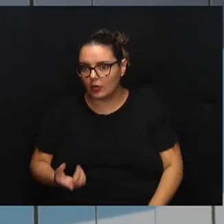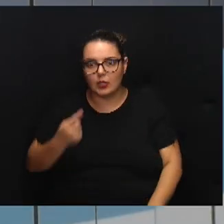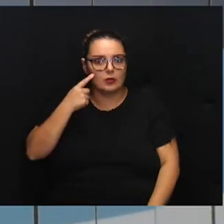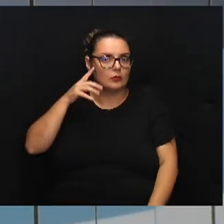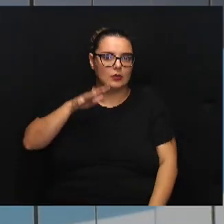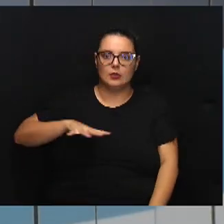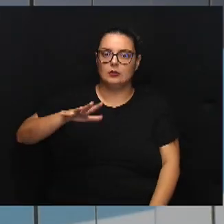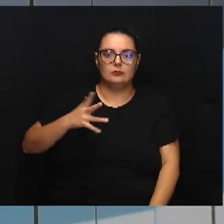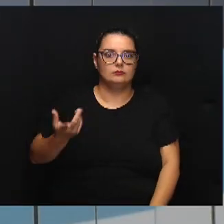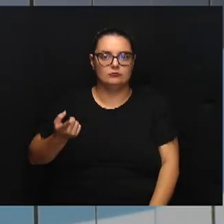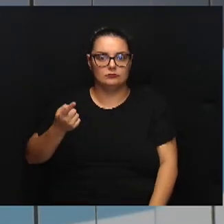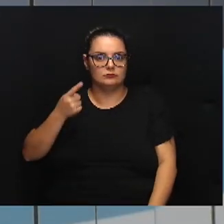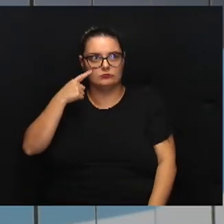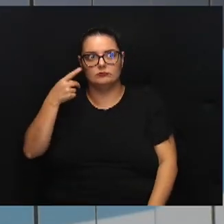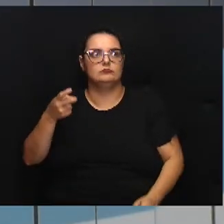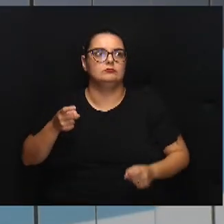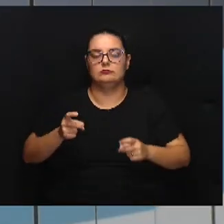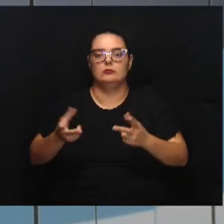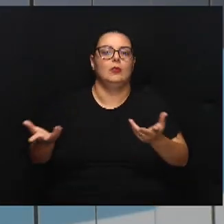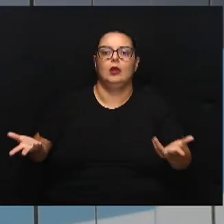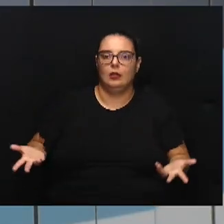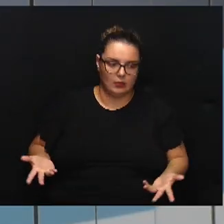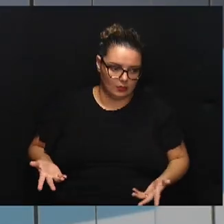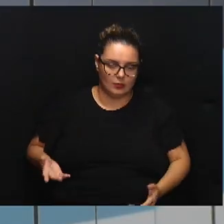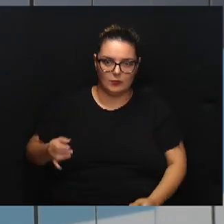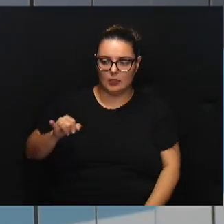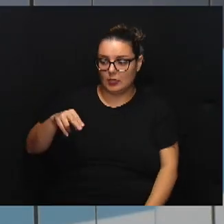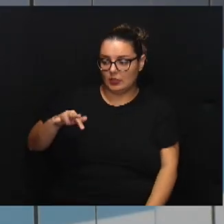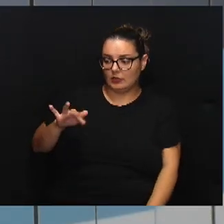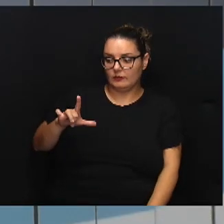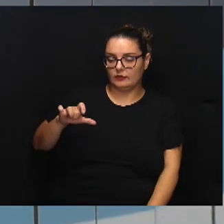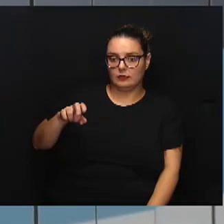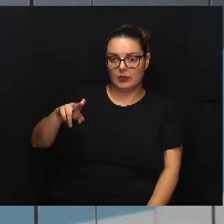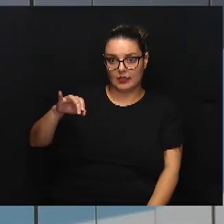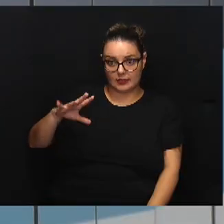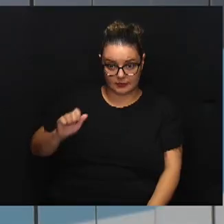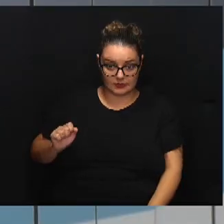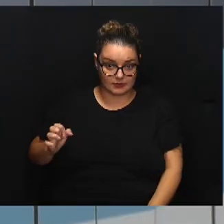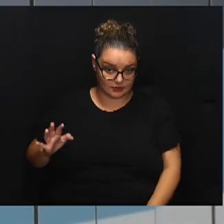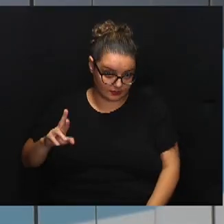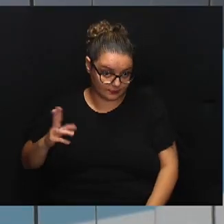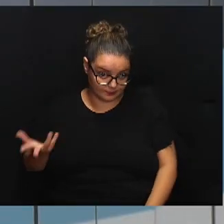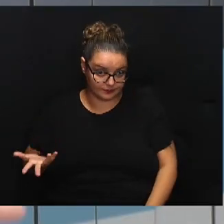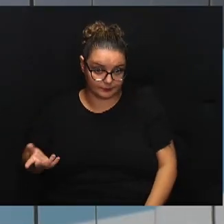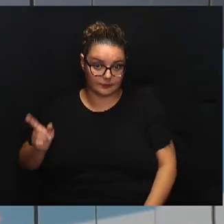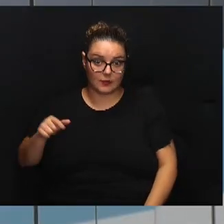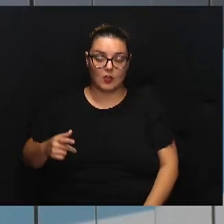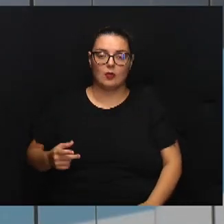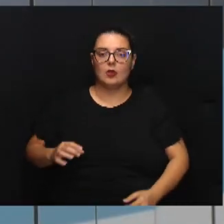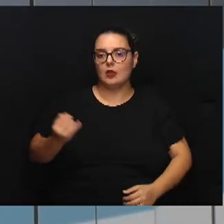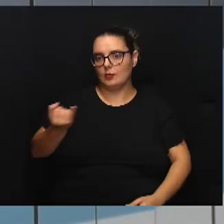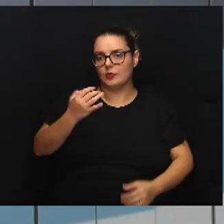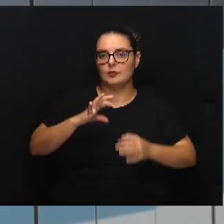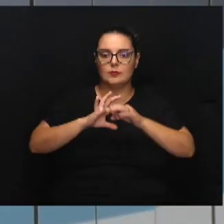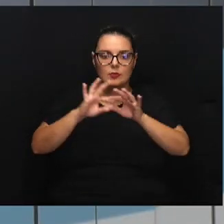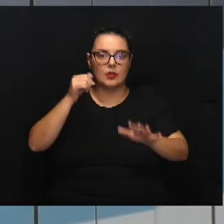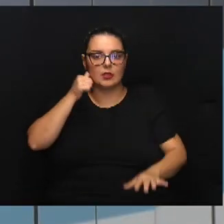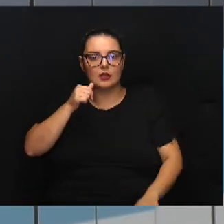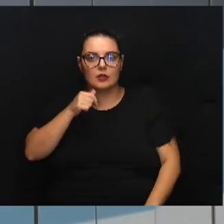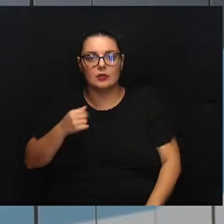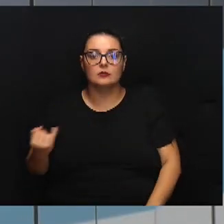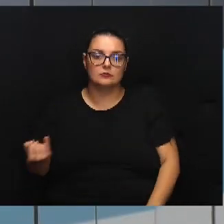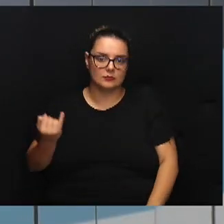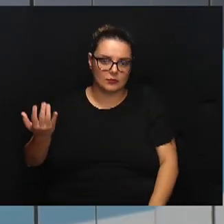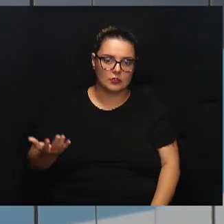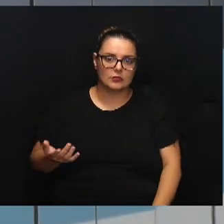idealizado, vendido por alguma influencer na rede social. Então, é importante deixar as mulheres tranquilas com relação a isso, né?